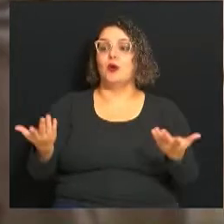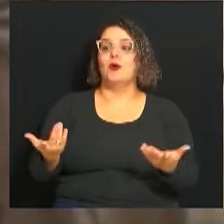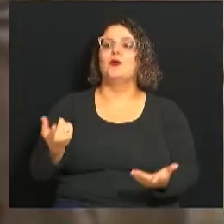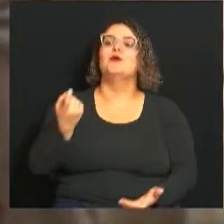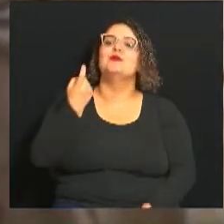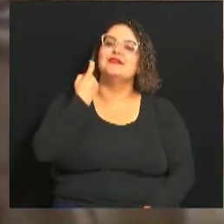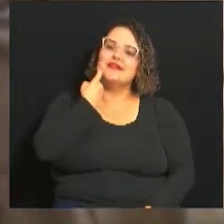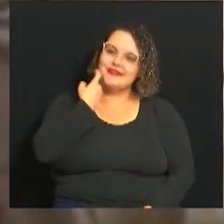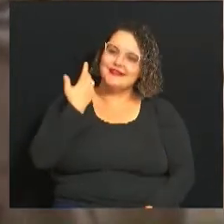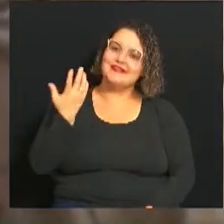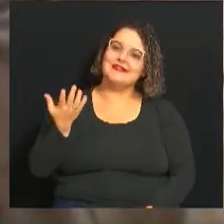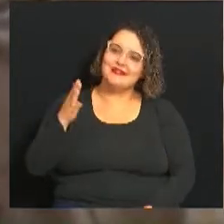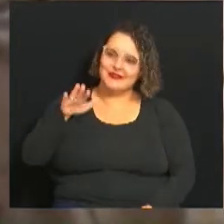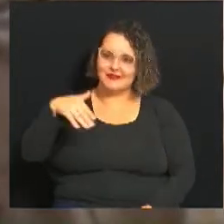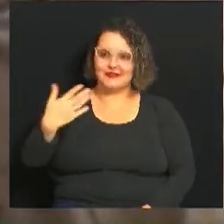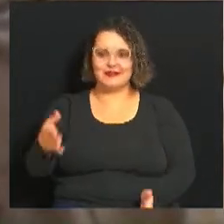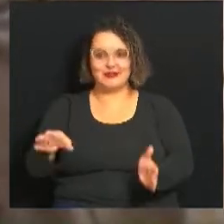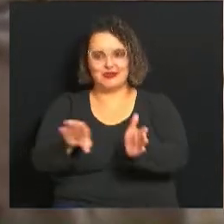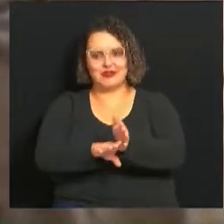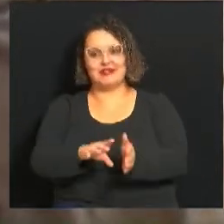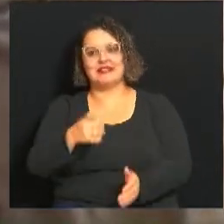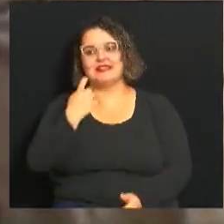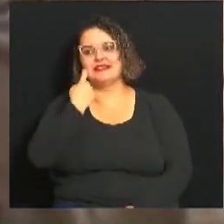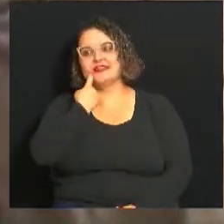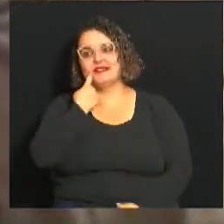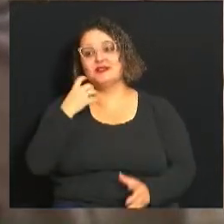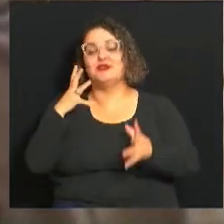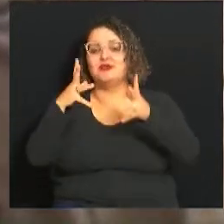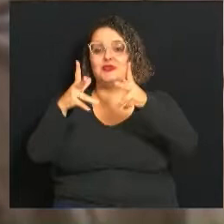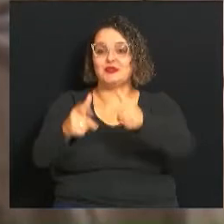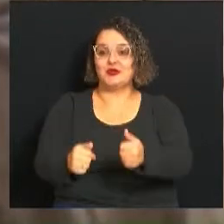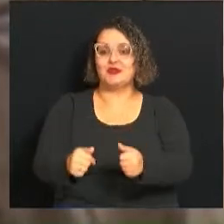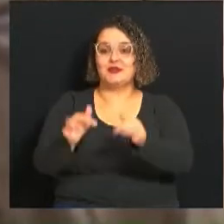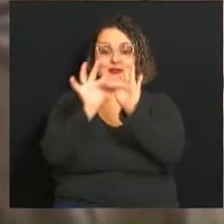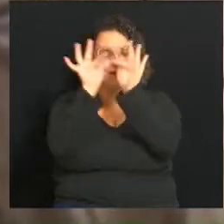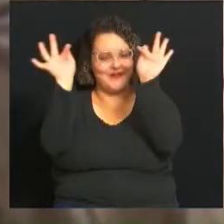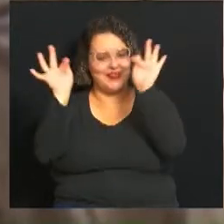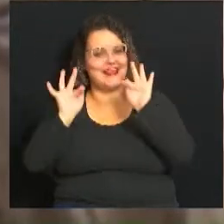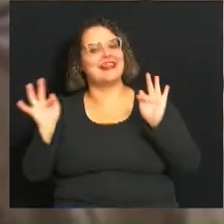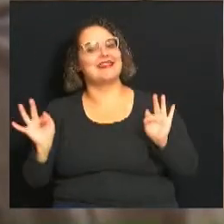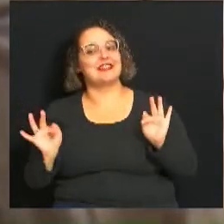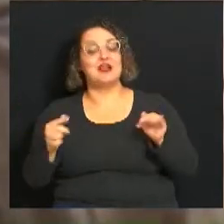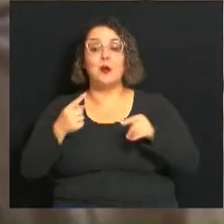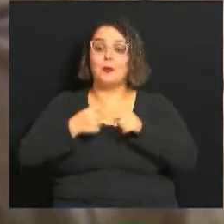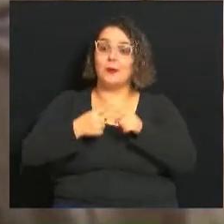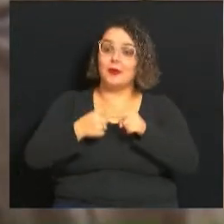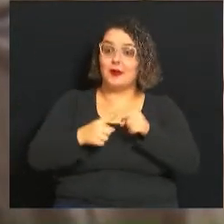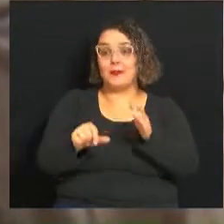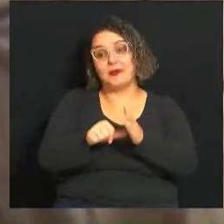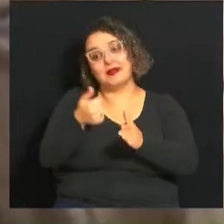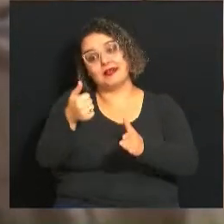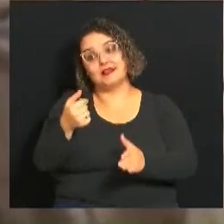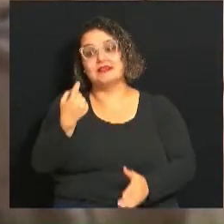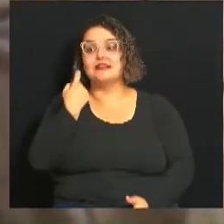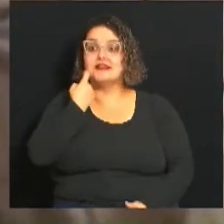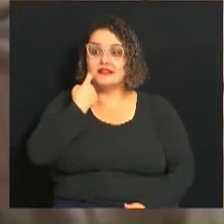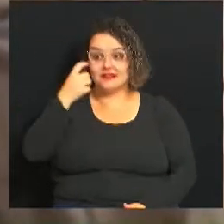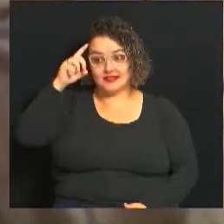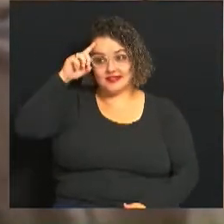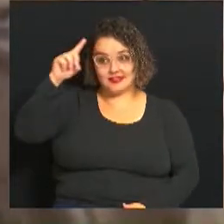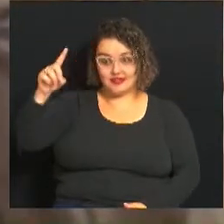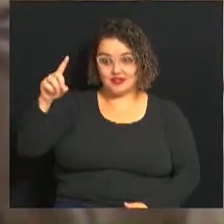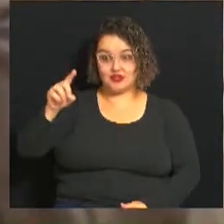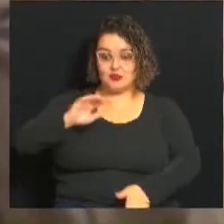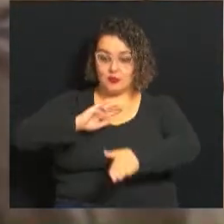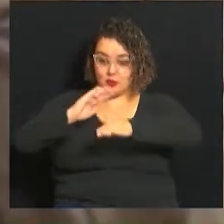né? Quando chega sexta-feira, todo mundo fica feliz da vida. Primeiro porque é sexta-feira, depois porque é dia do Bairro na